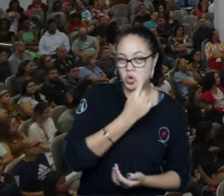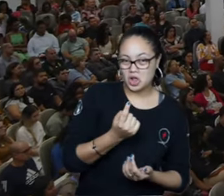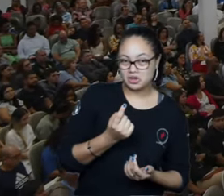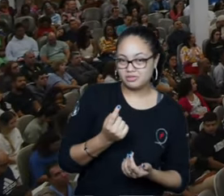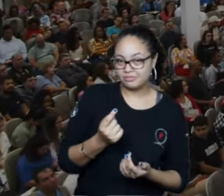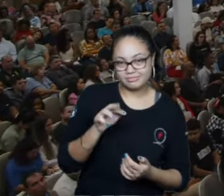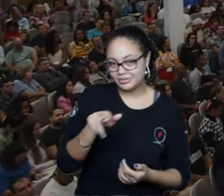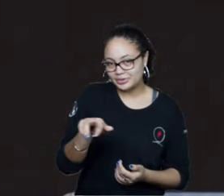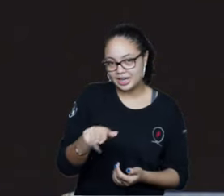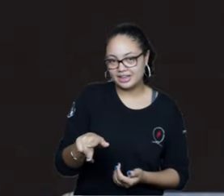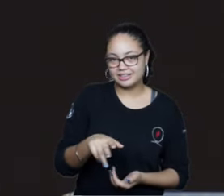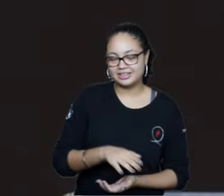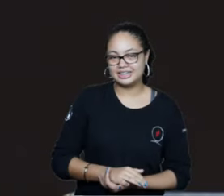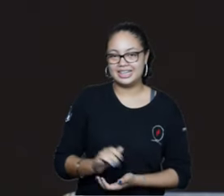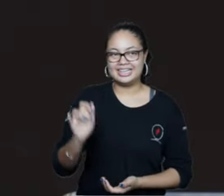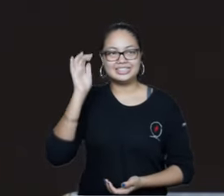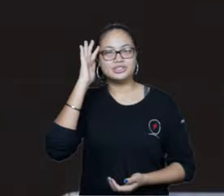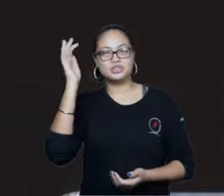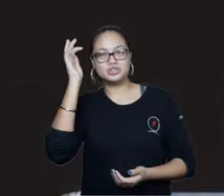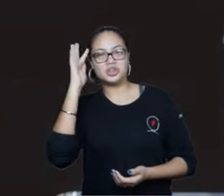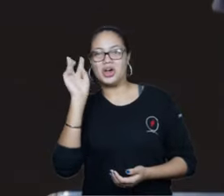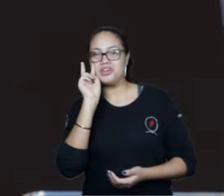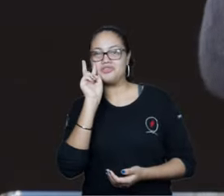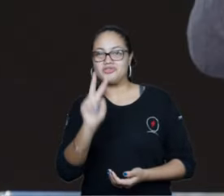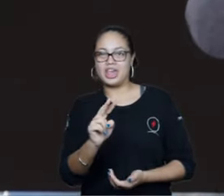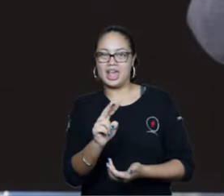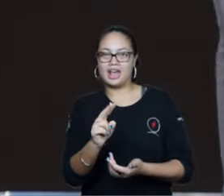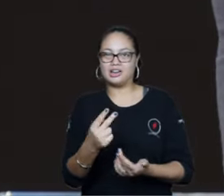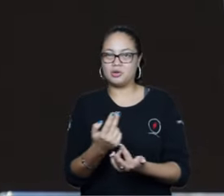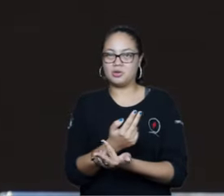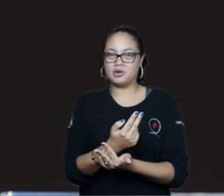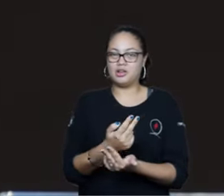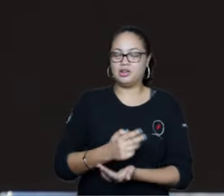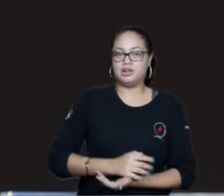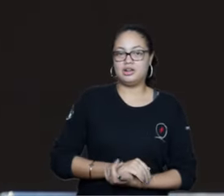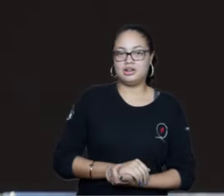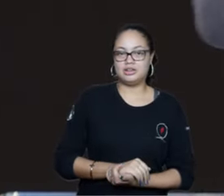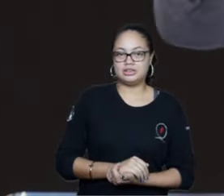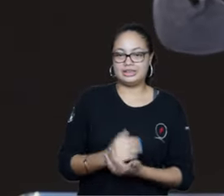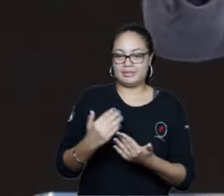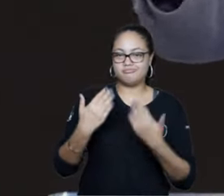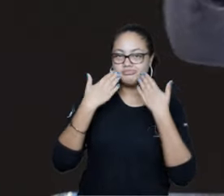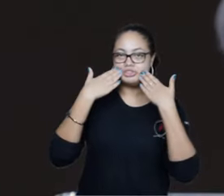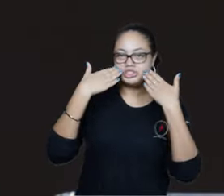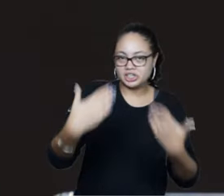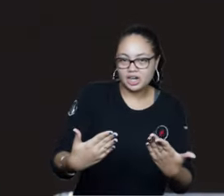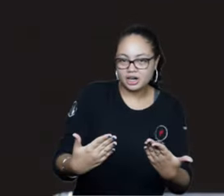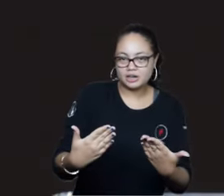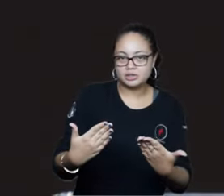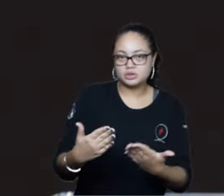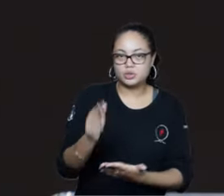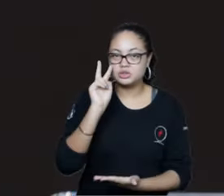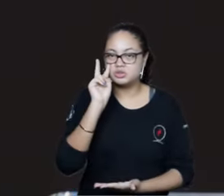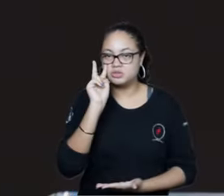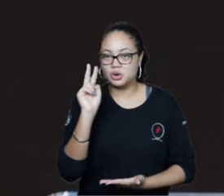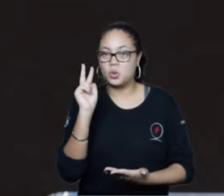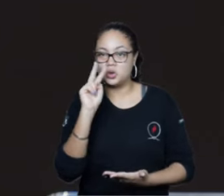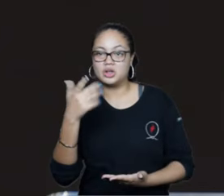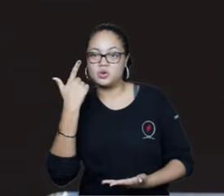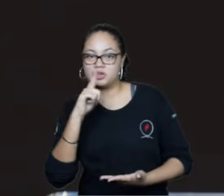não você não sonha vendo com os olhos o que está na sua frente ou aquilo que a sua visão